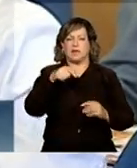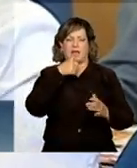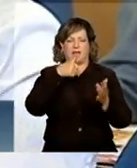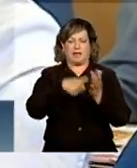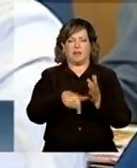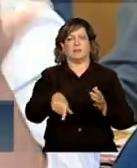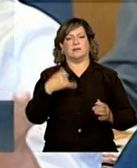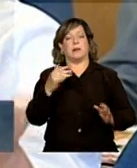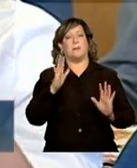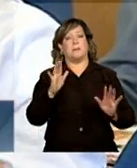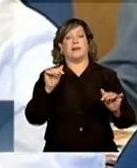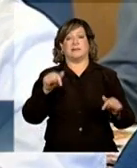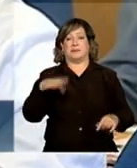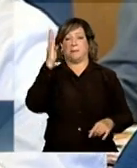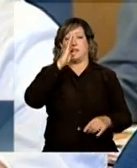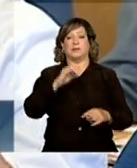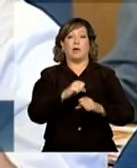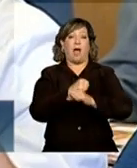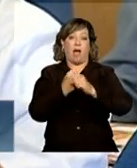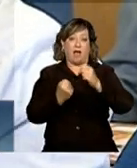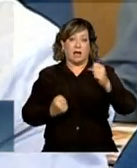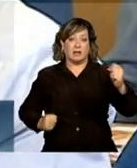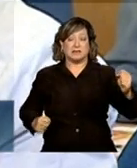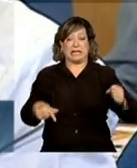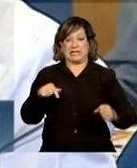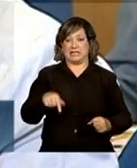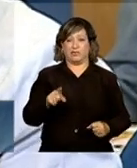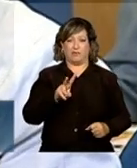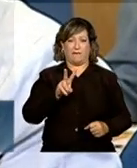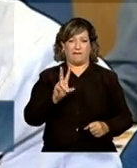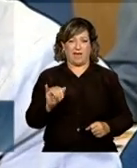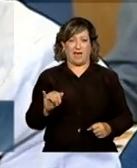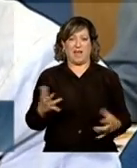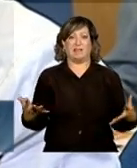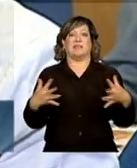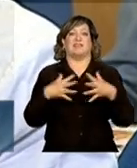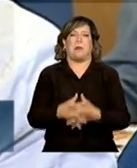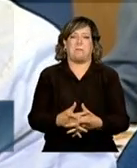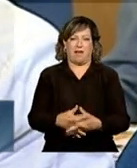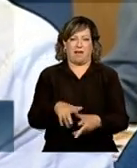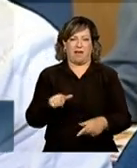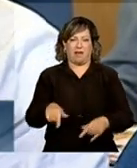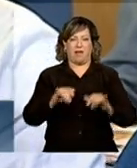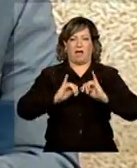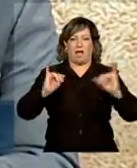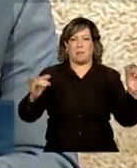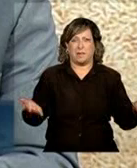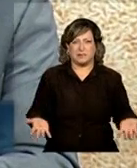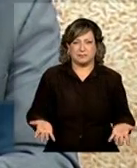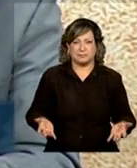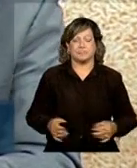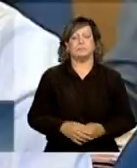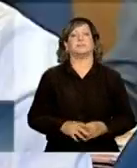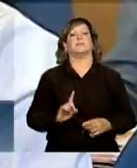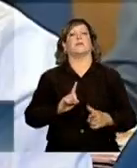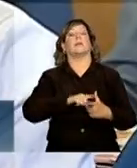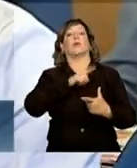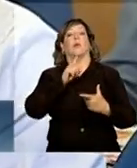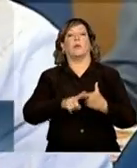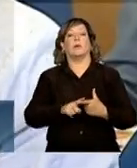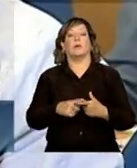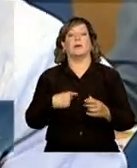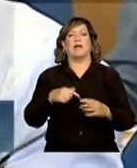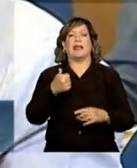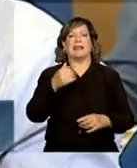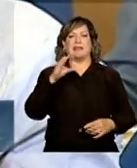gente sabe como é um país enorme né se isso não vai gerar uma baixa cobertura e a outra dúvida que eu tenho é 10